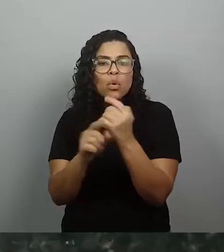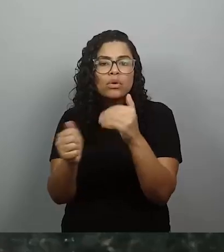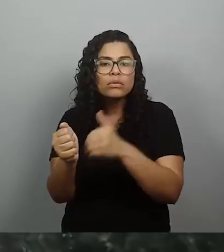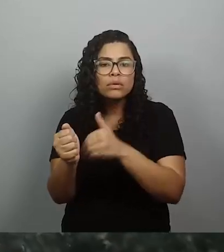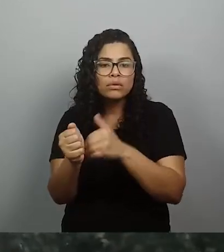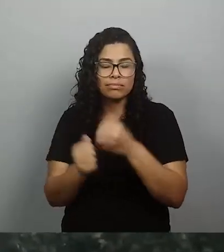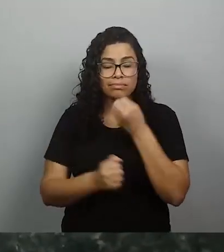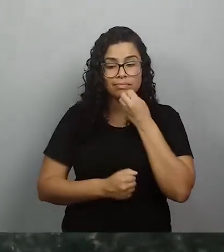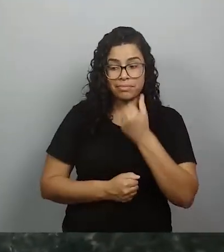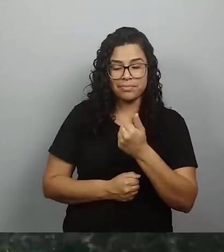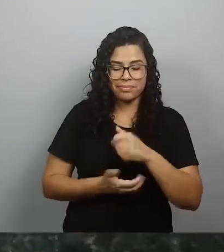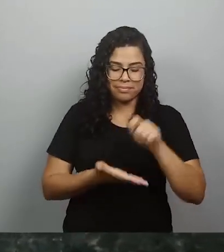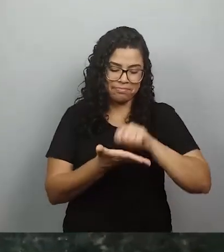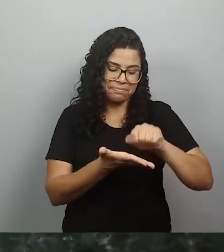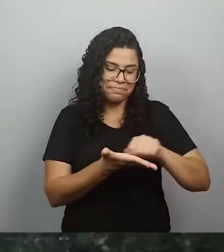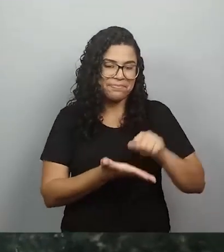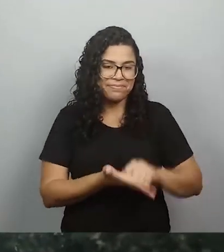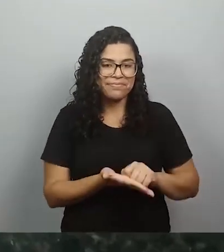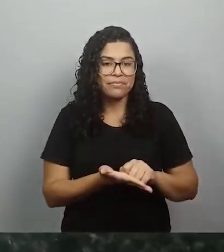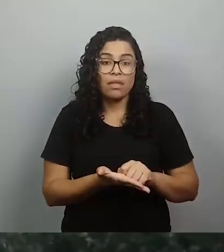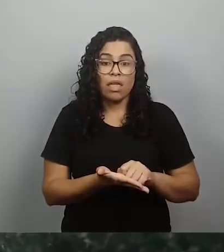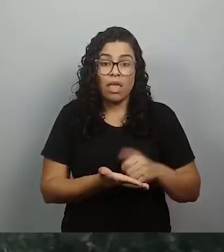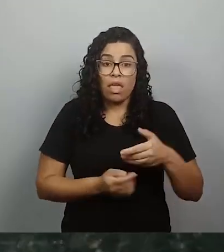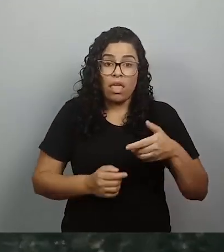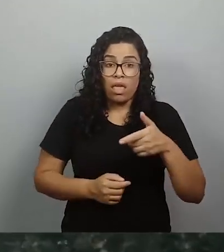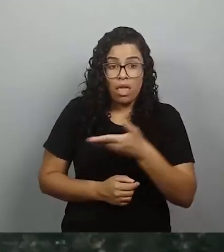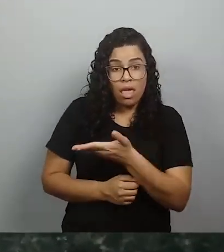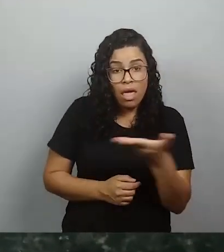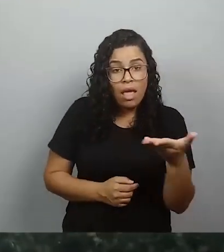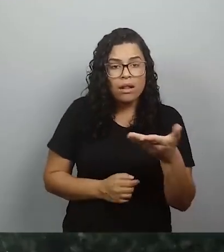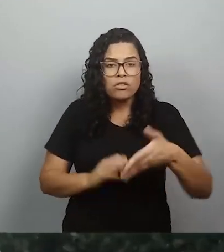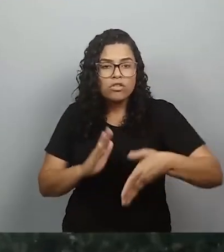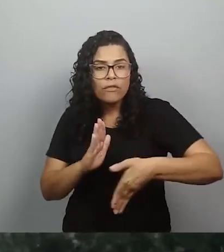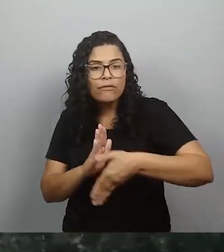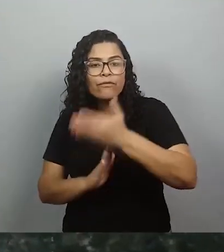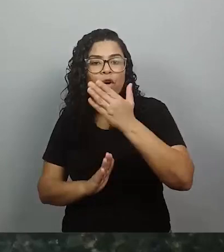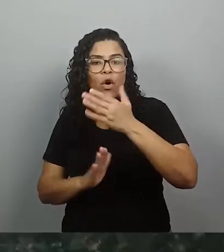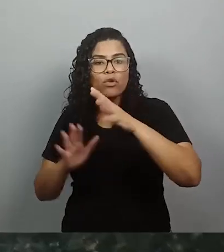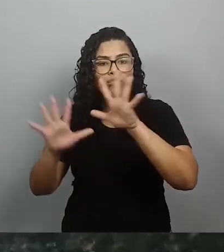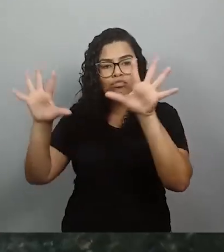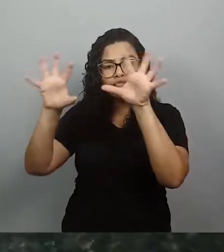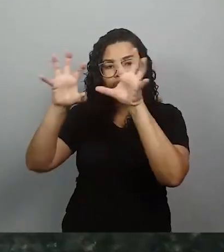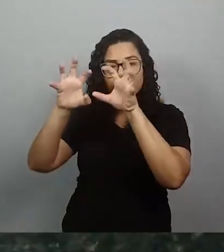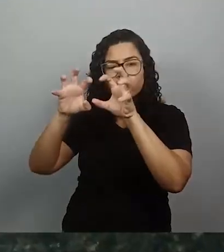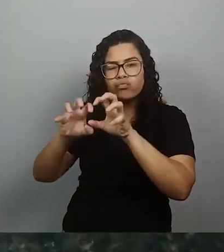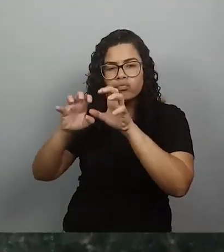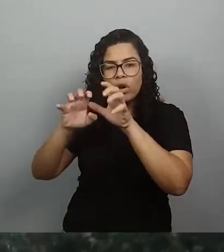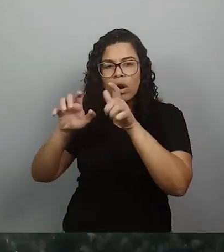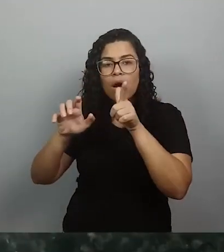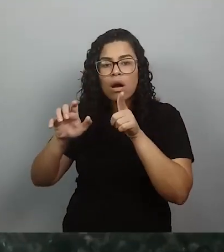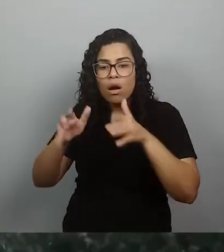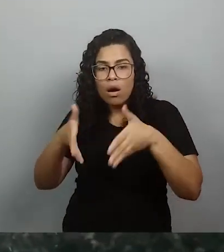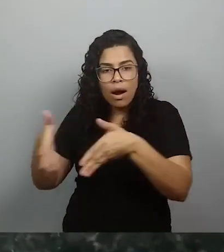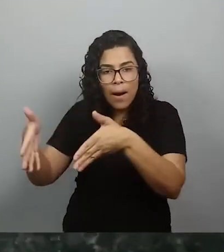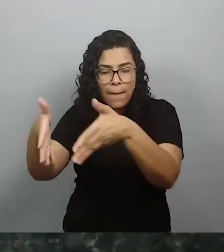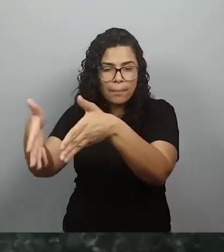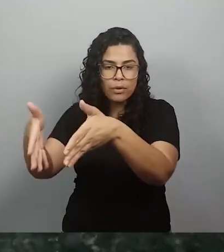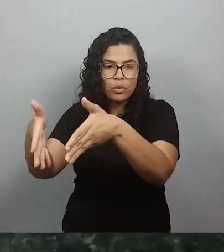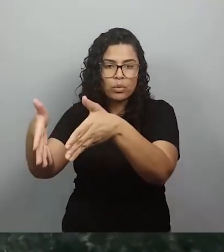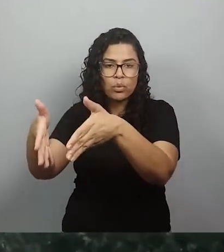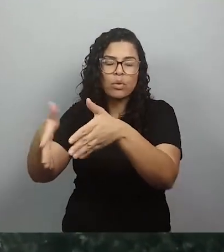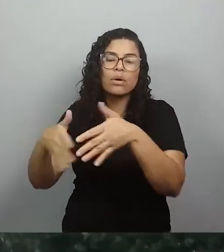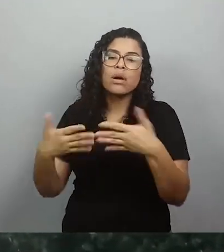enigma? Tá bom. Eles passaram pelo campo assombrado